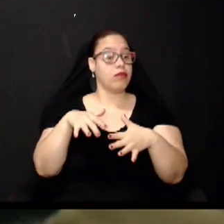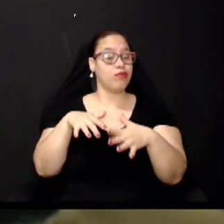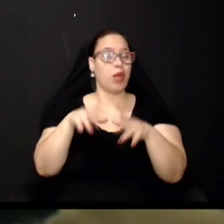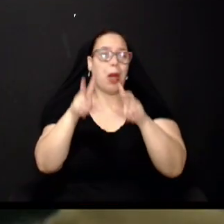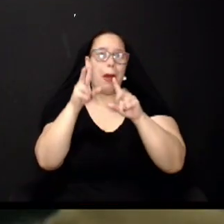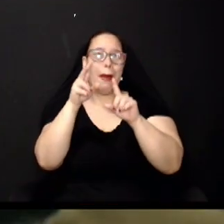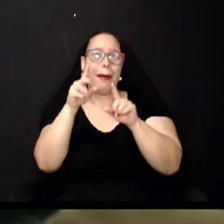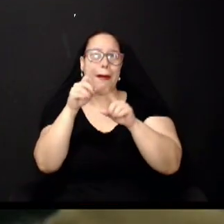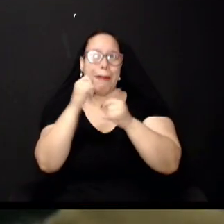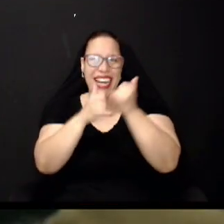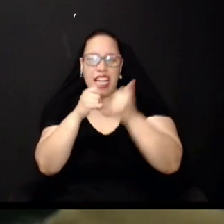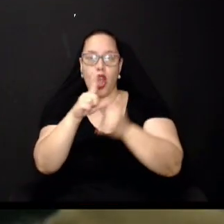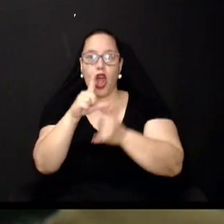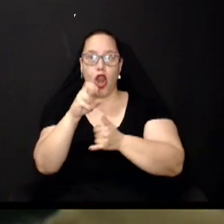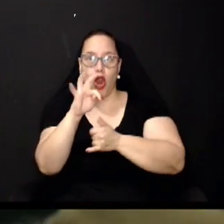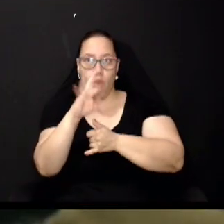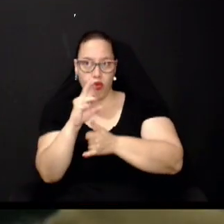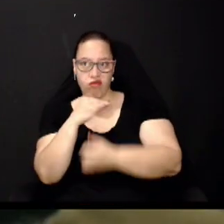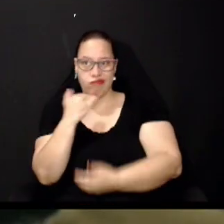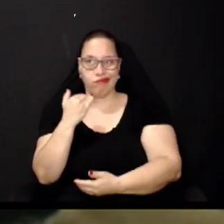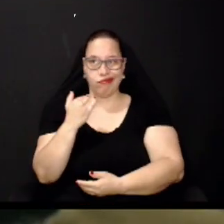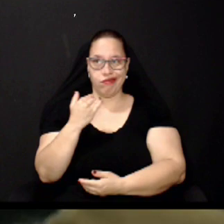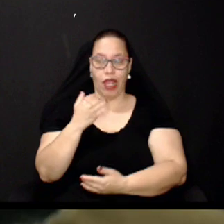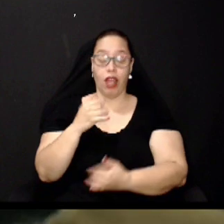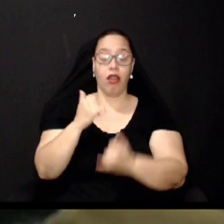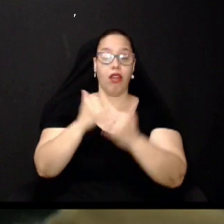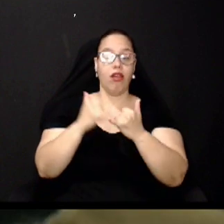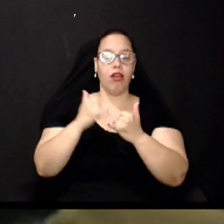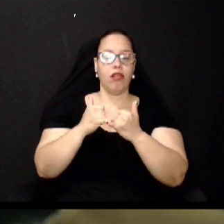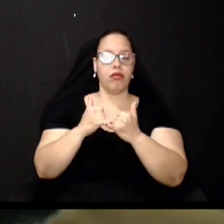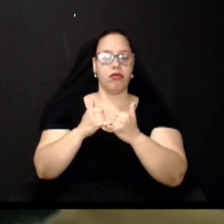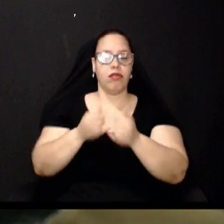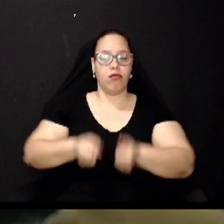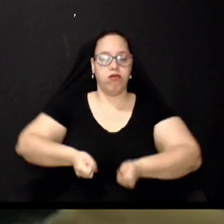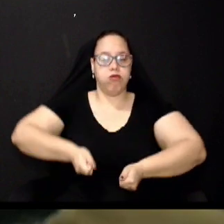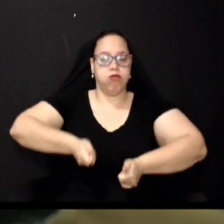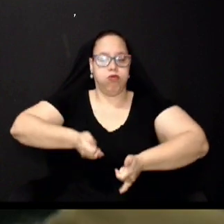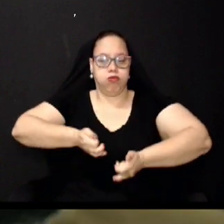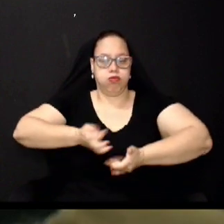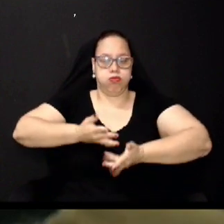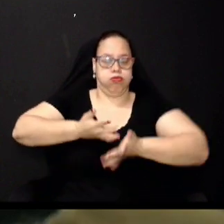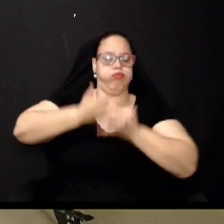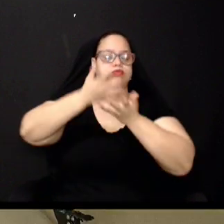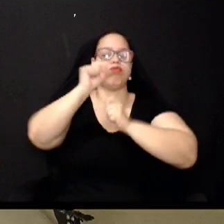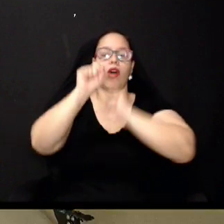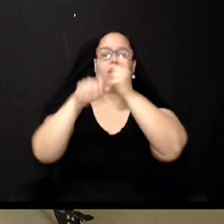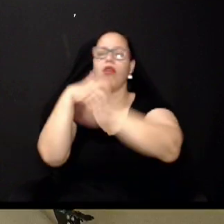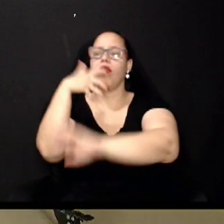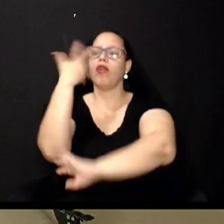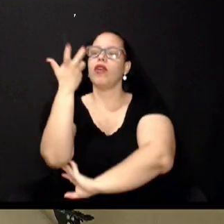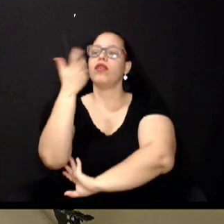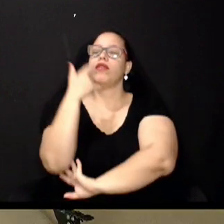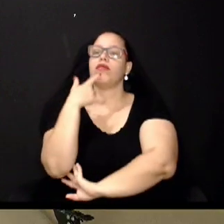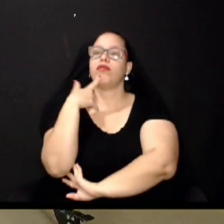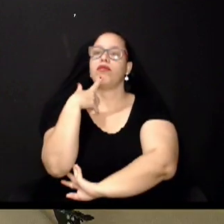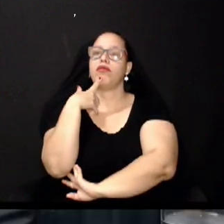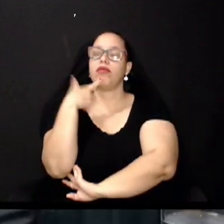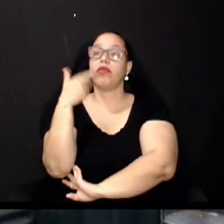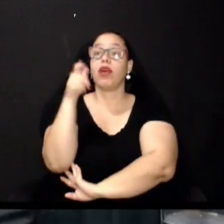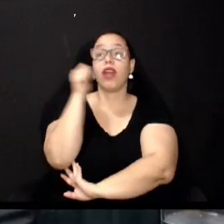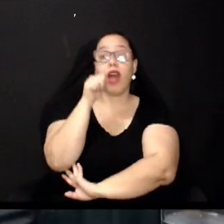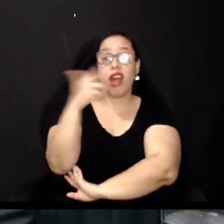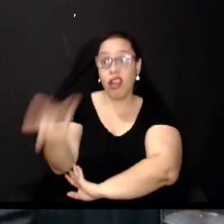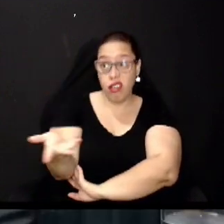gente também vai ter um momento de renascimento? O que acontece com essa situação? A gente